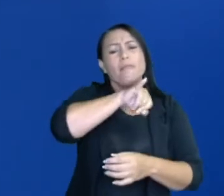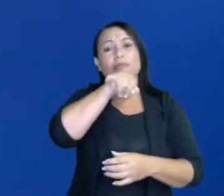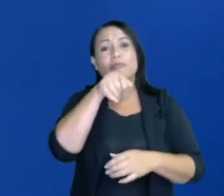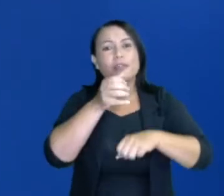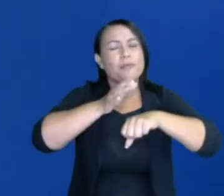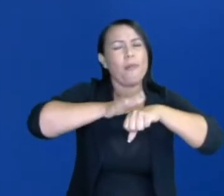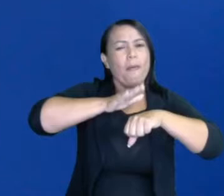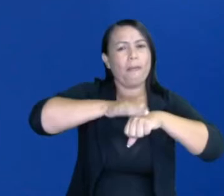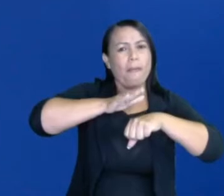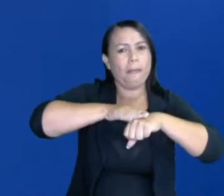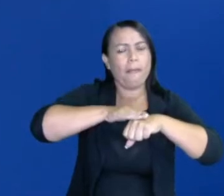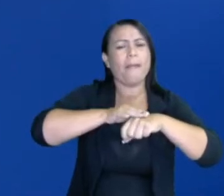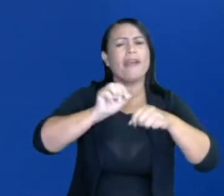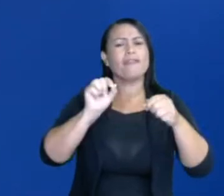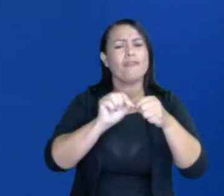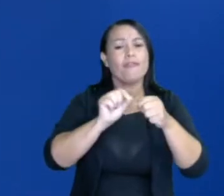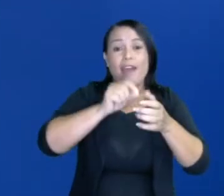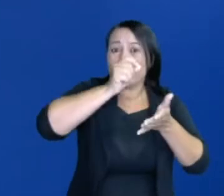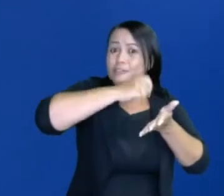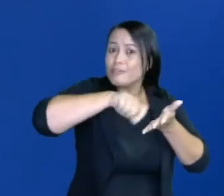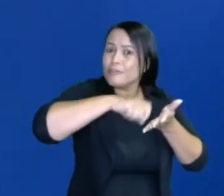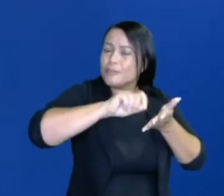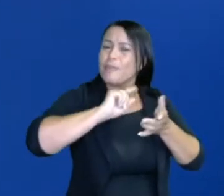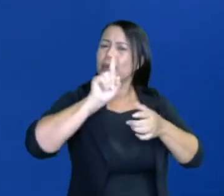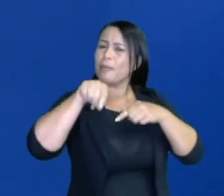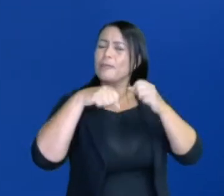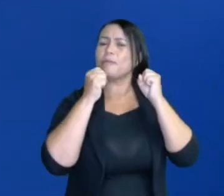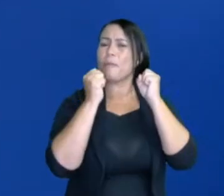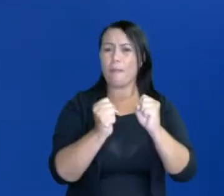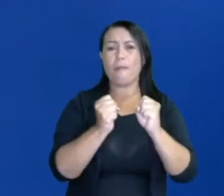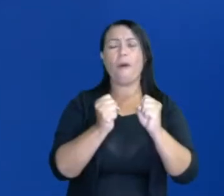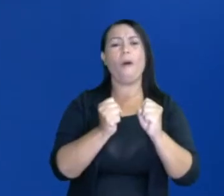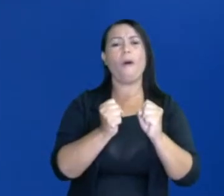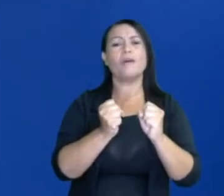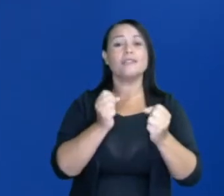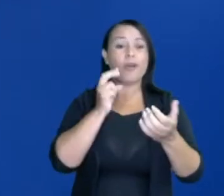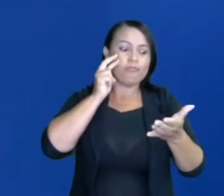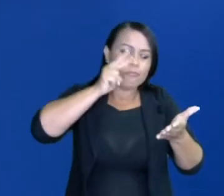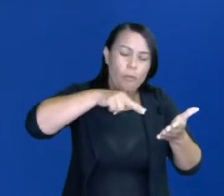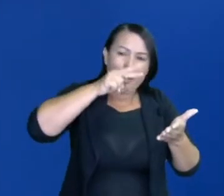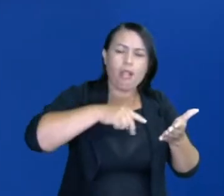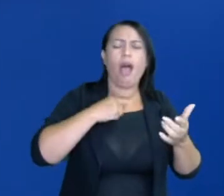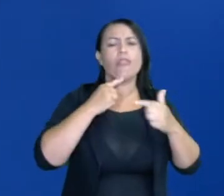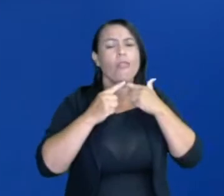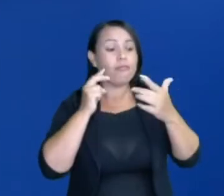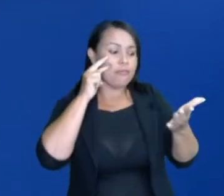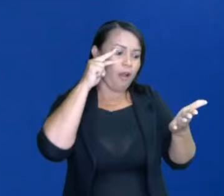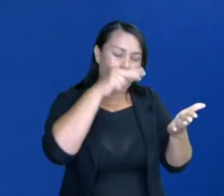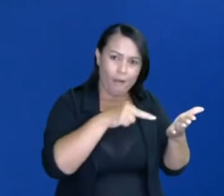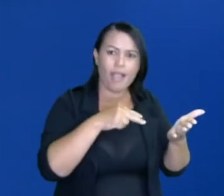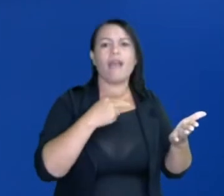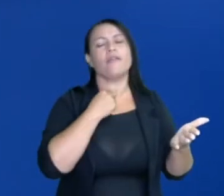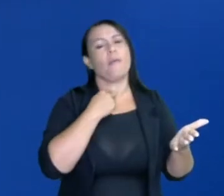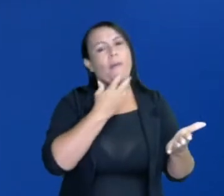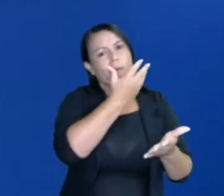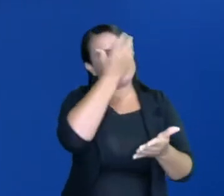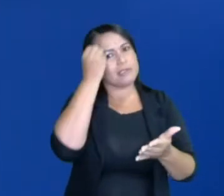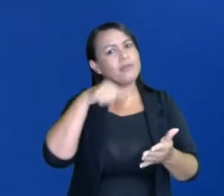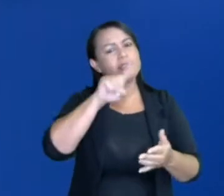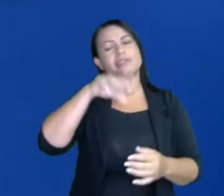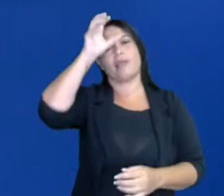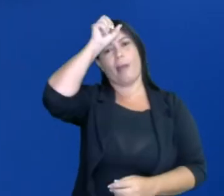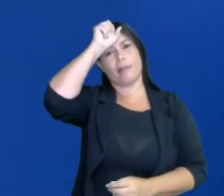esse momento, façam anotações para que depois vocês possam consultar e tirar suas dúvidas e não esquecer o que